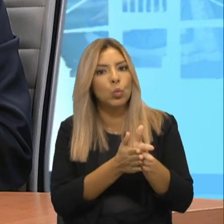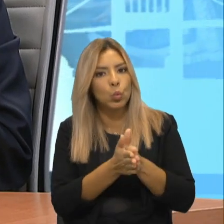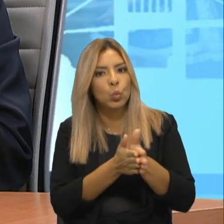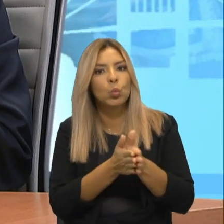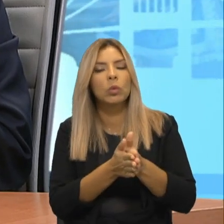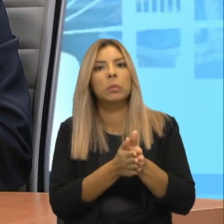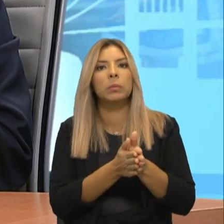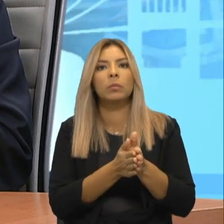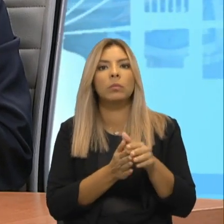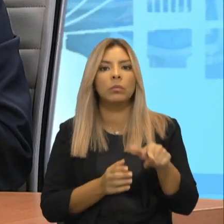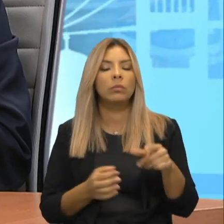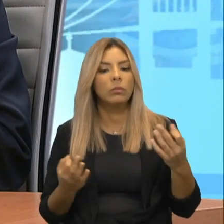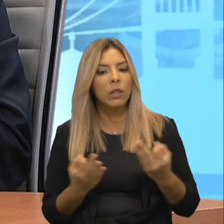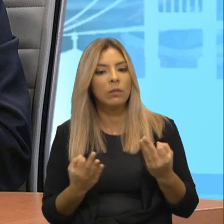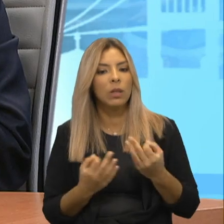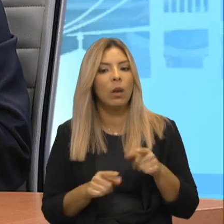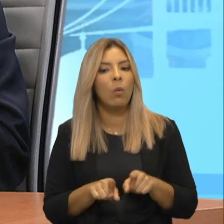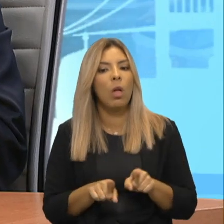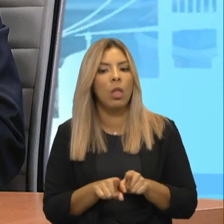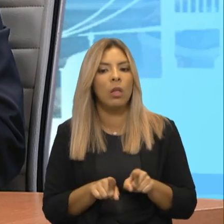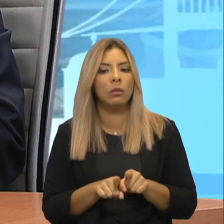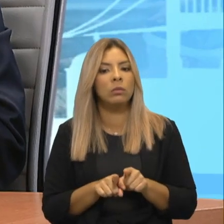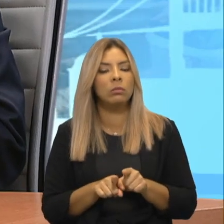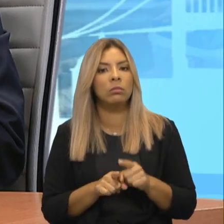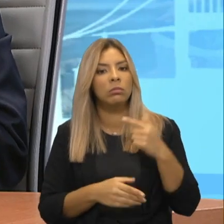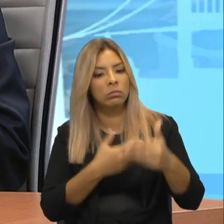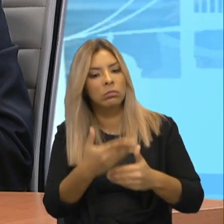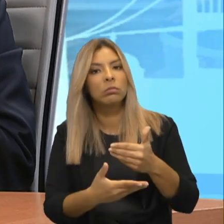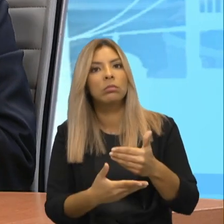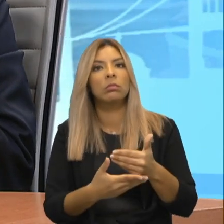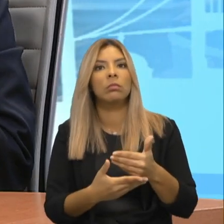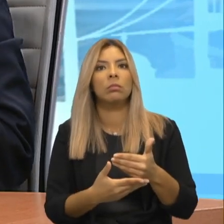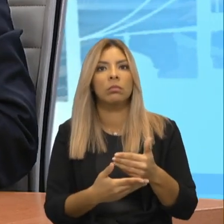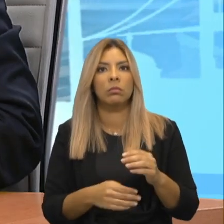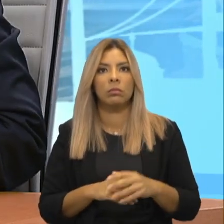sendo uma corrente, que há corrente, ensina-se no grande